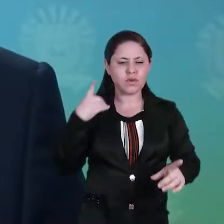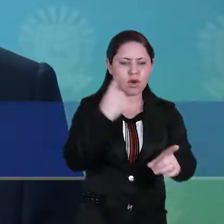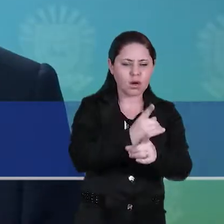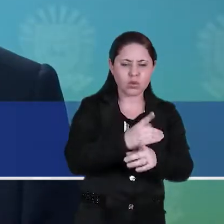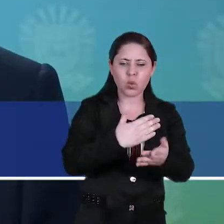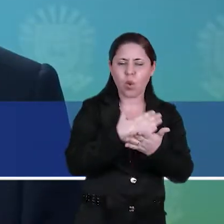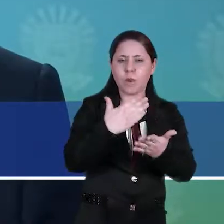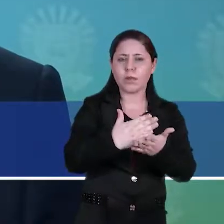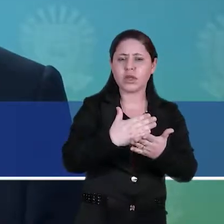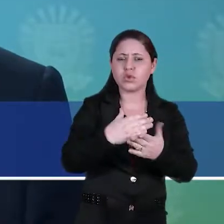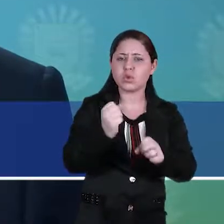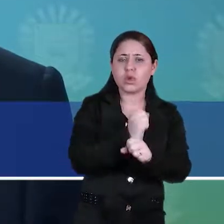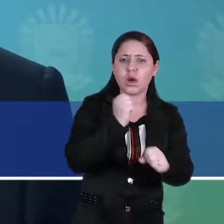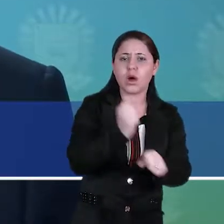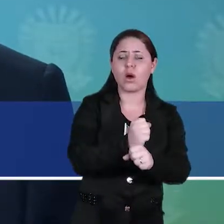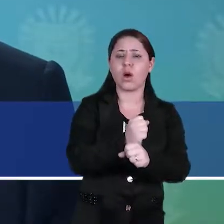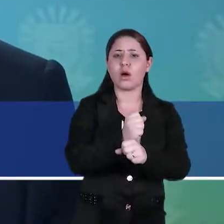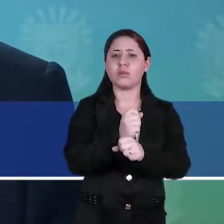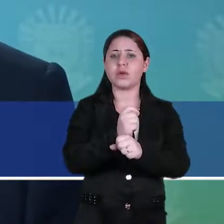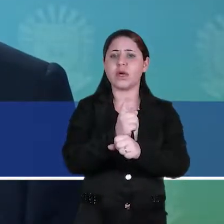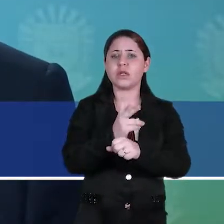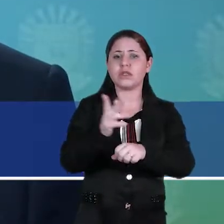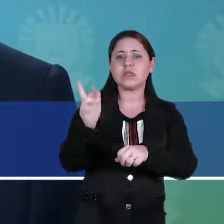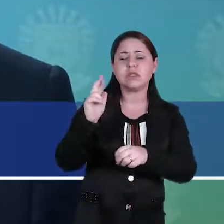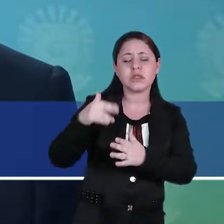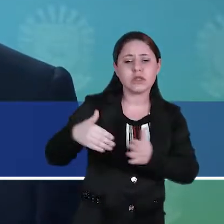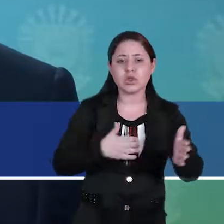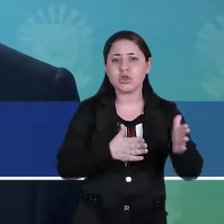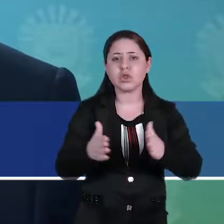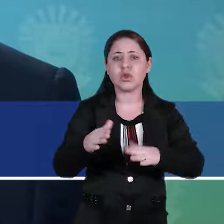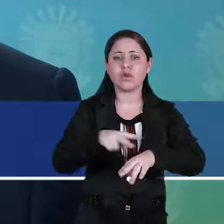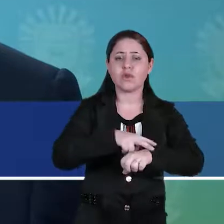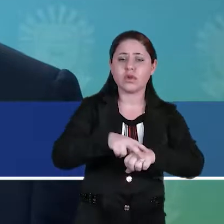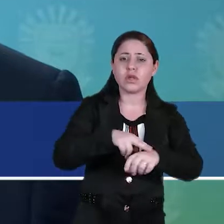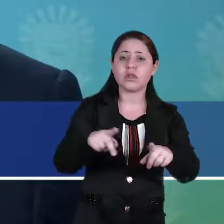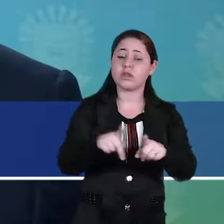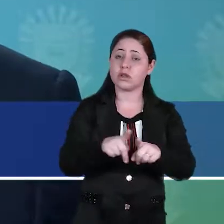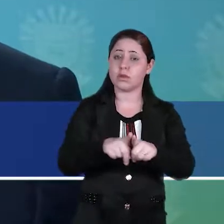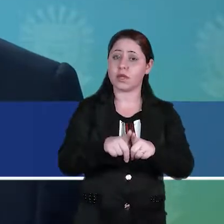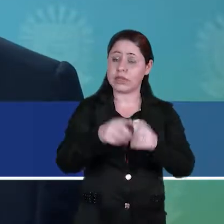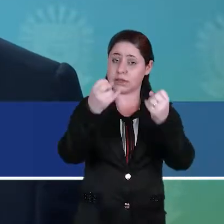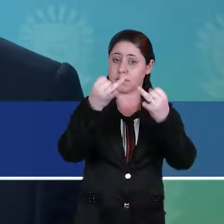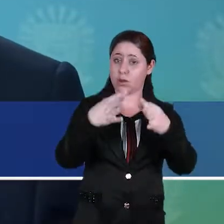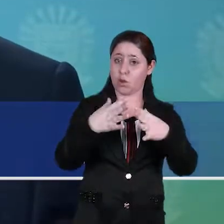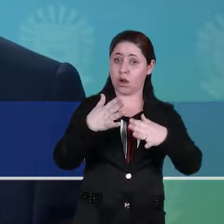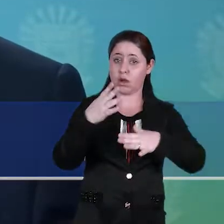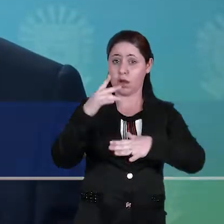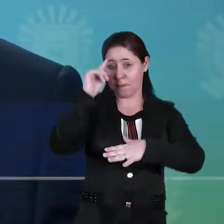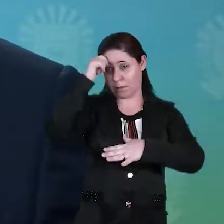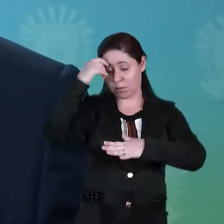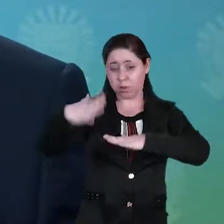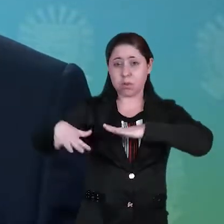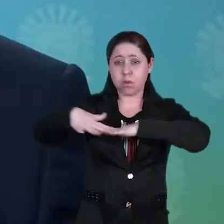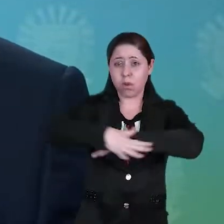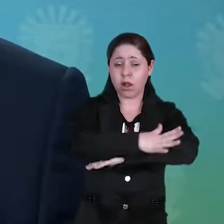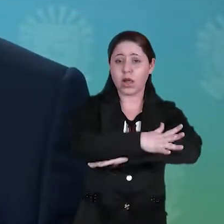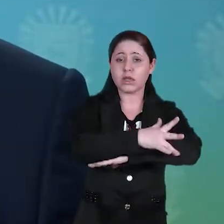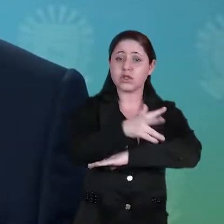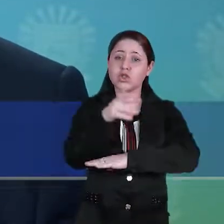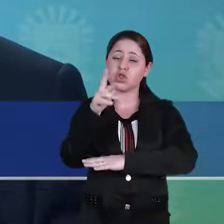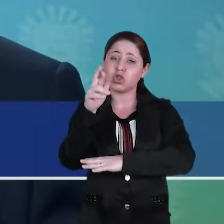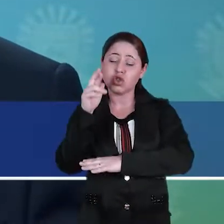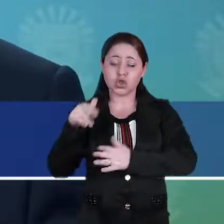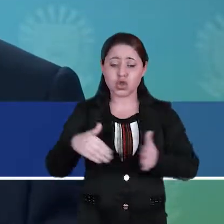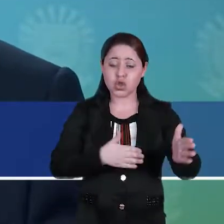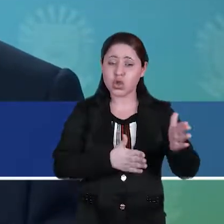Estivemos lá no início da obra em Rio Verde e estivemos no DENIT também, que nos passou que essa pavimentação de Rio